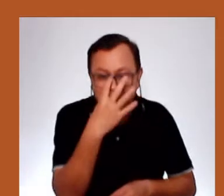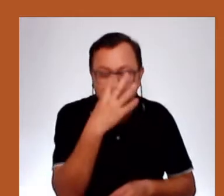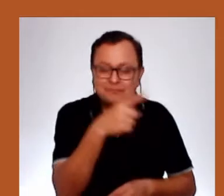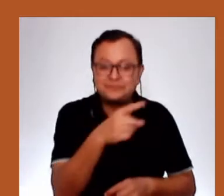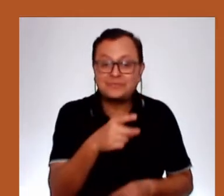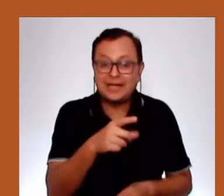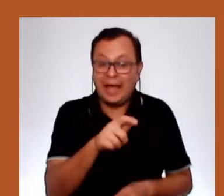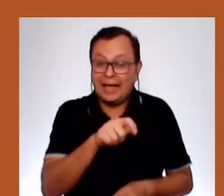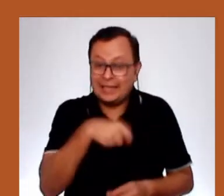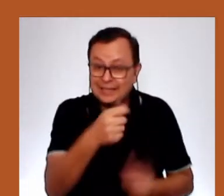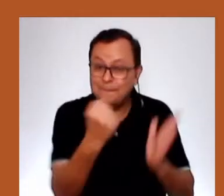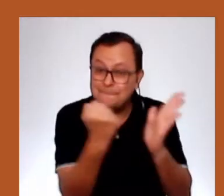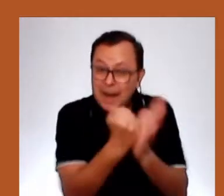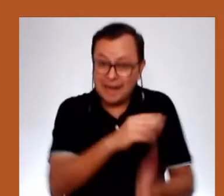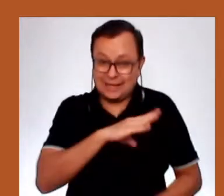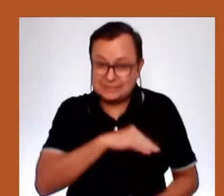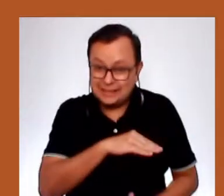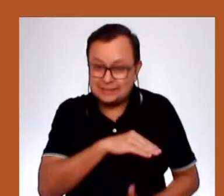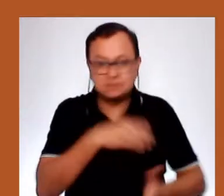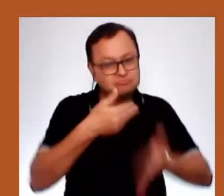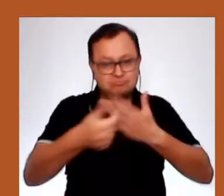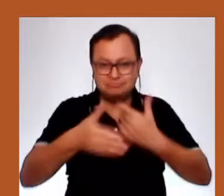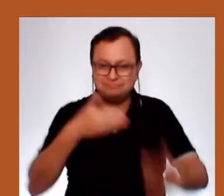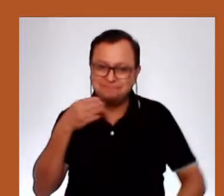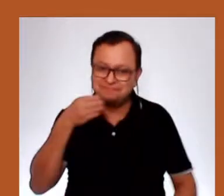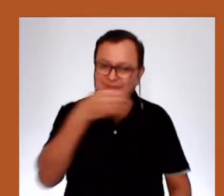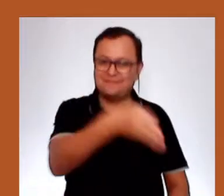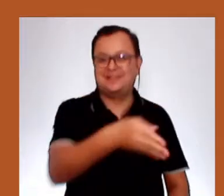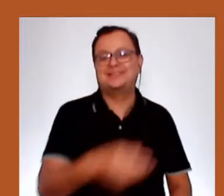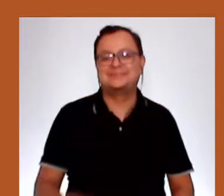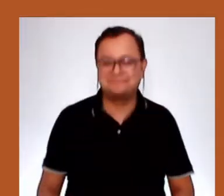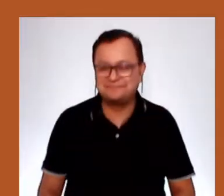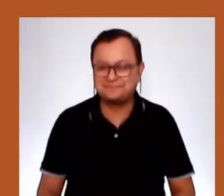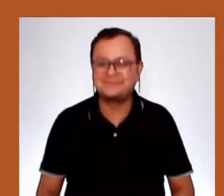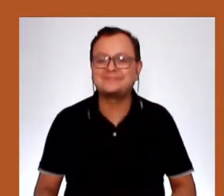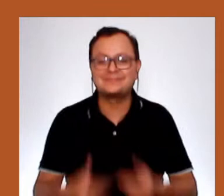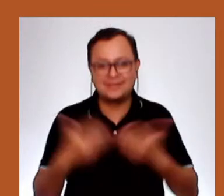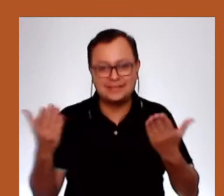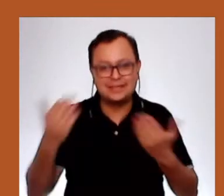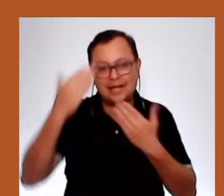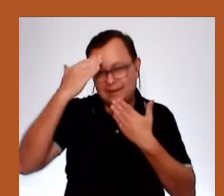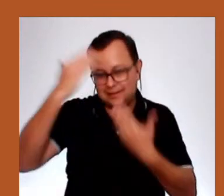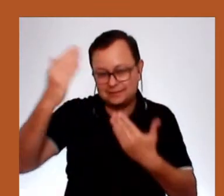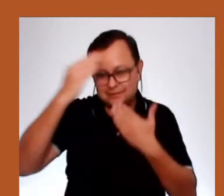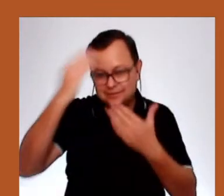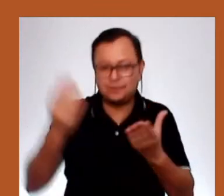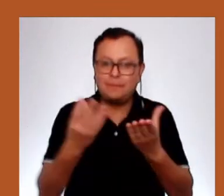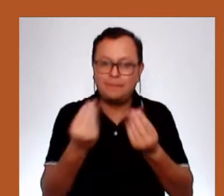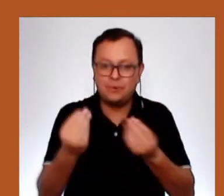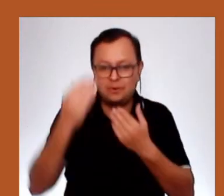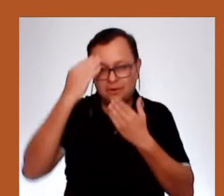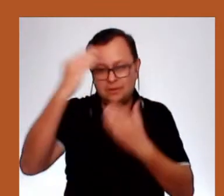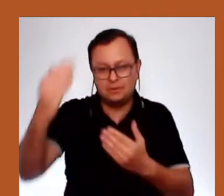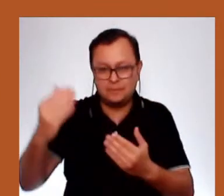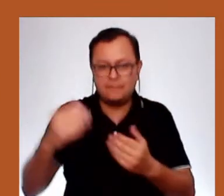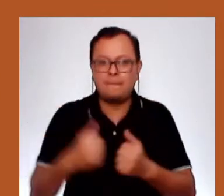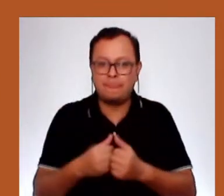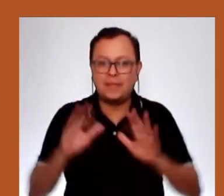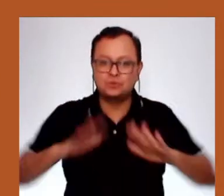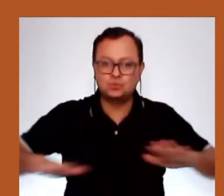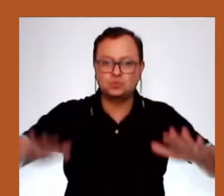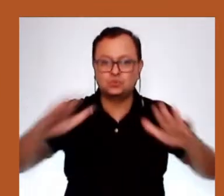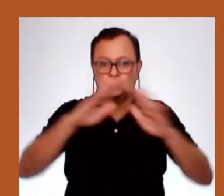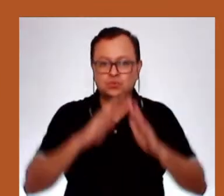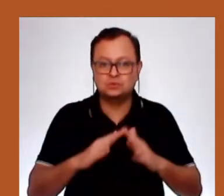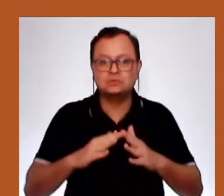gente nem pergunta o que é, só entra, né? Então, queria agradecer muito, obrigada